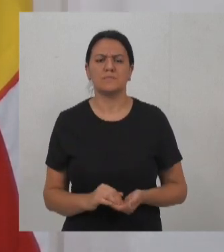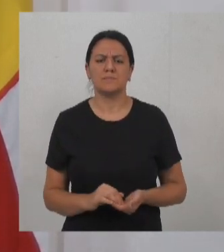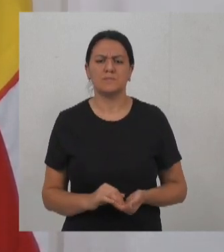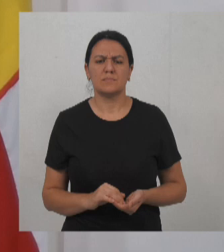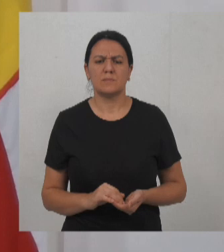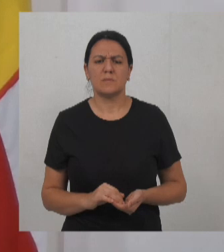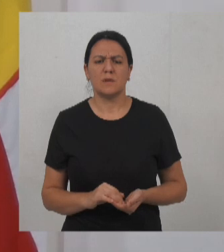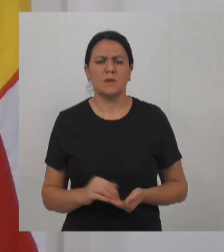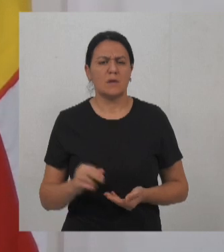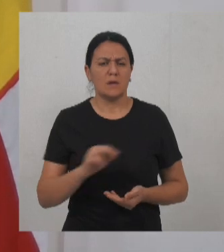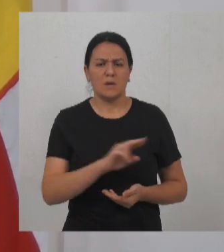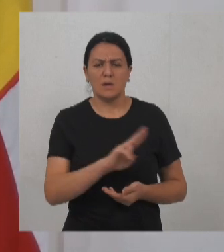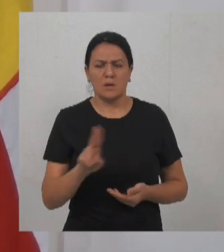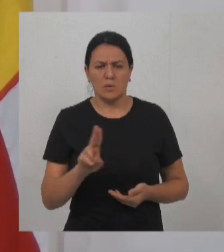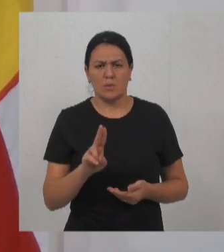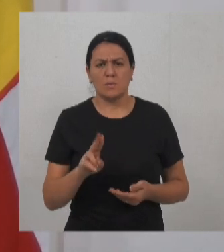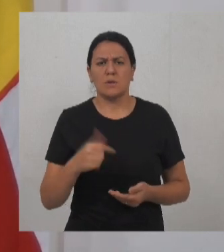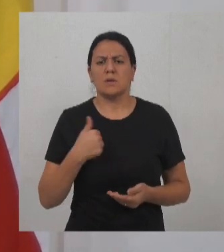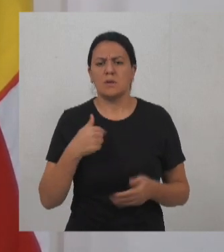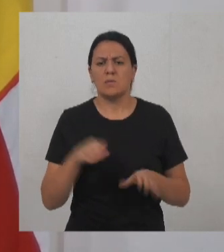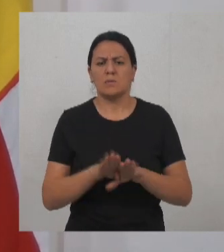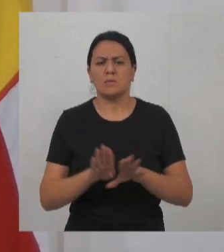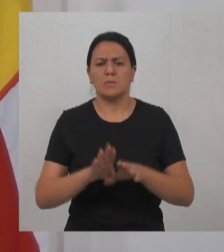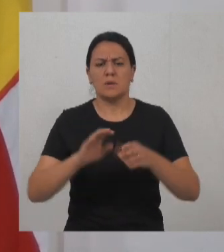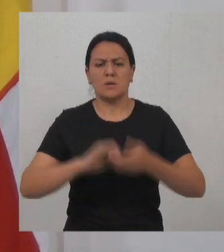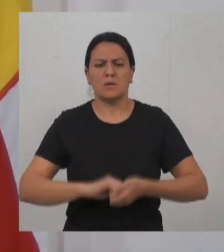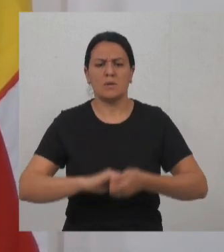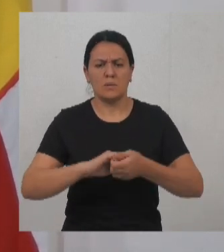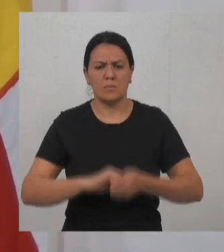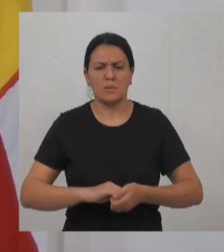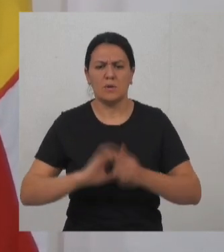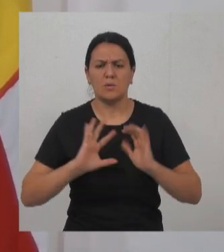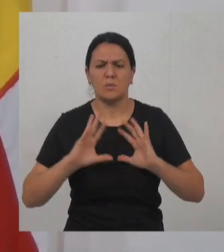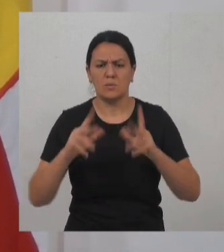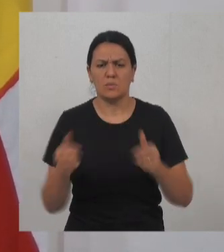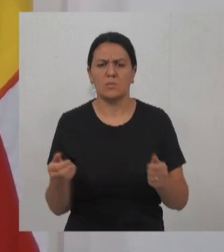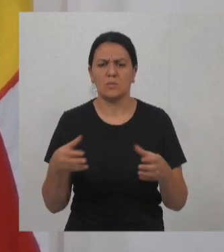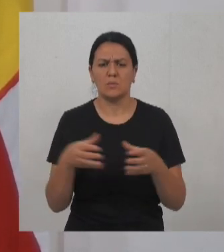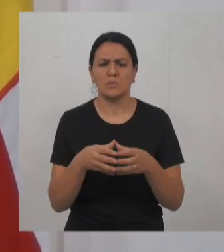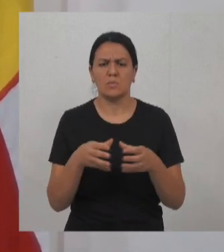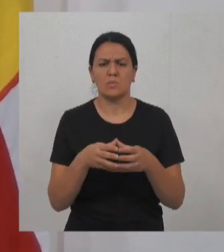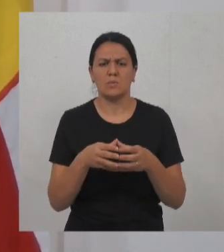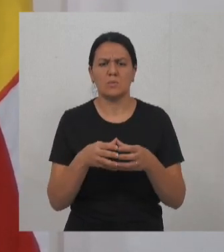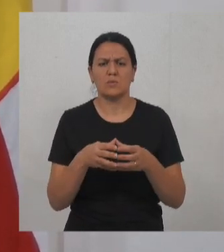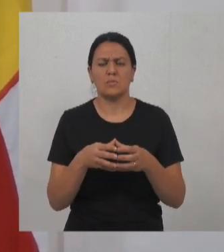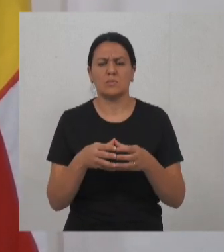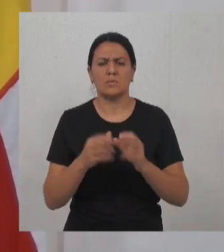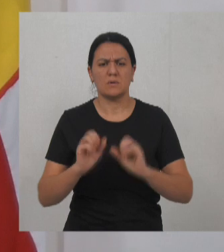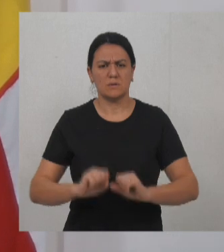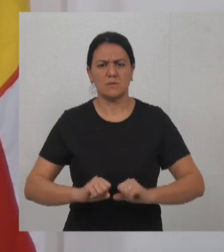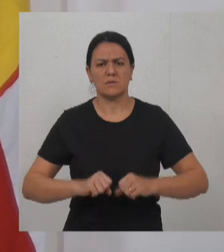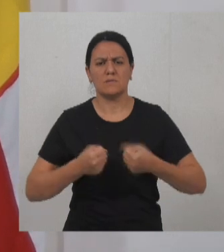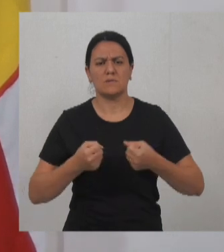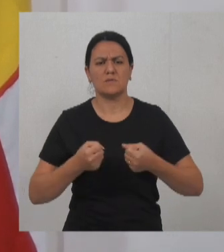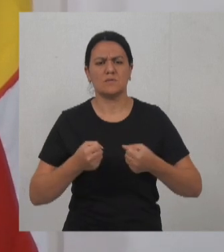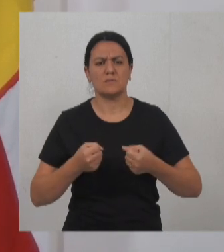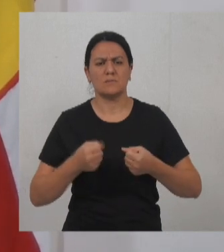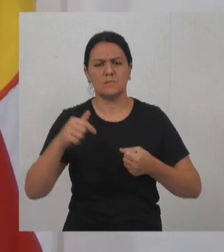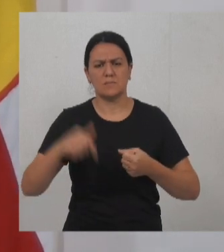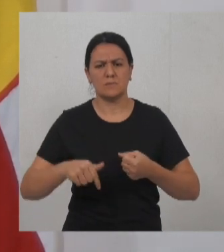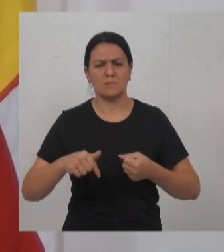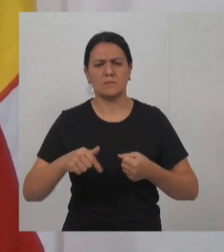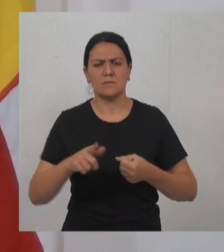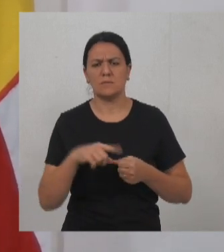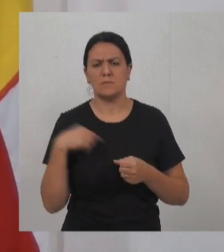Em nome de quem eu cumprimento toda a equipe que se dedicou ao sucesso dessa gigantesca missão, e pediria ao nosso auditório, às